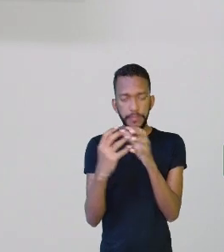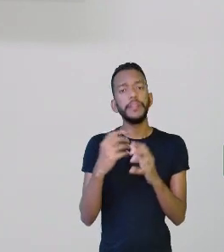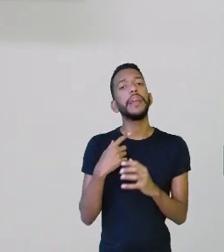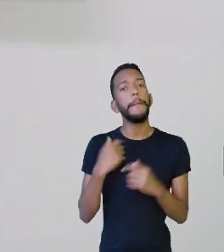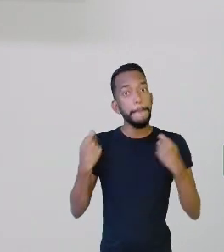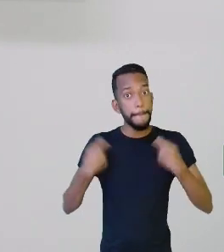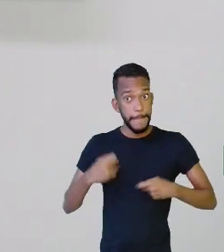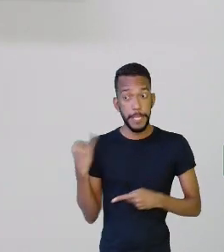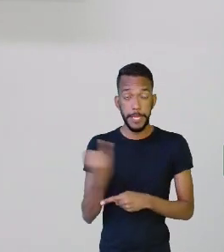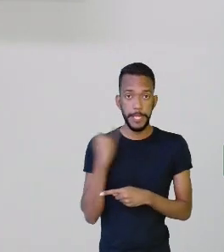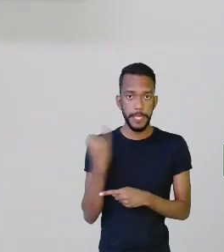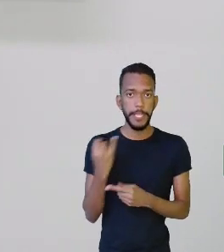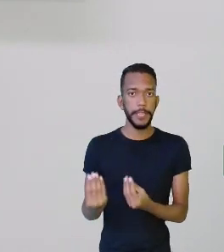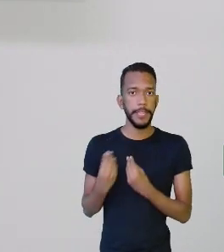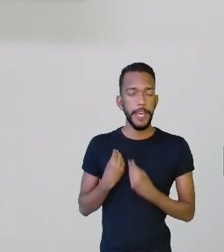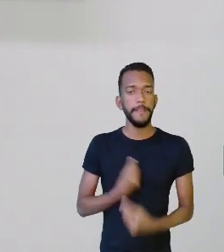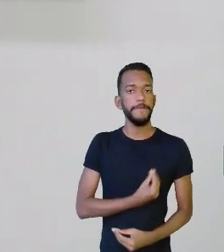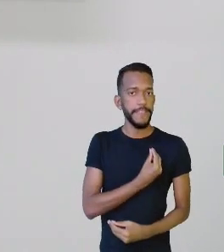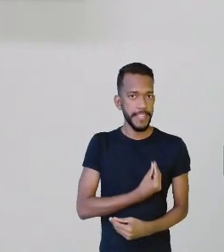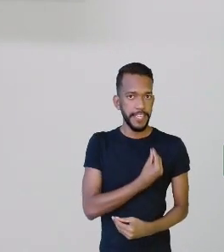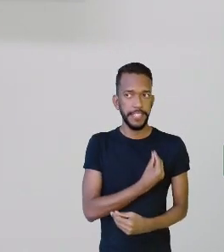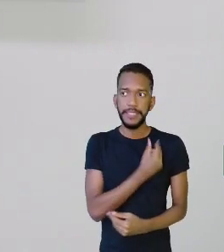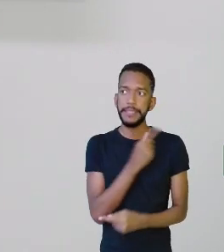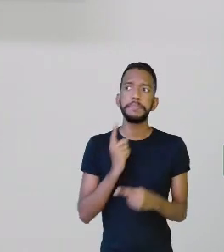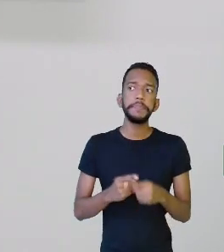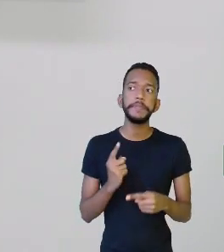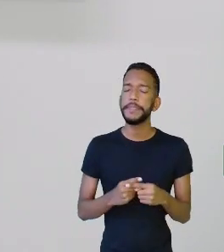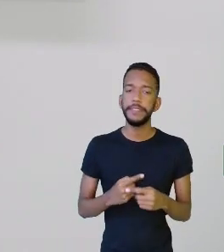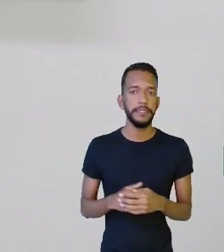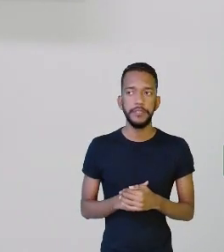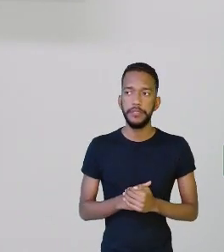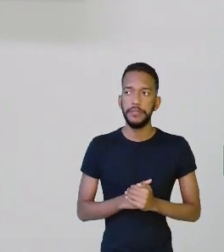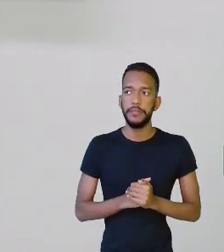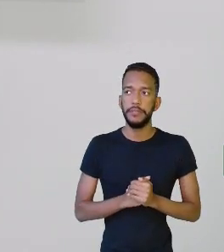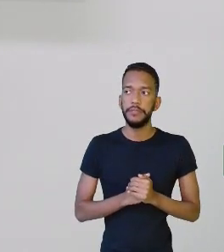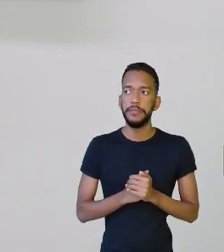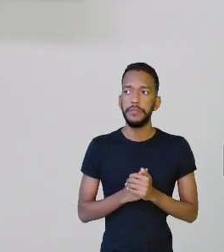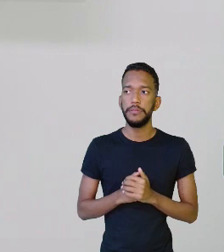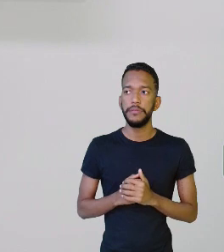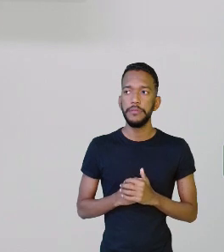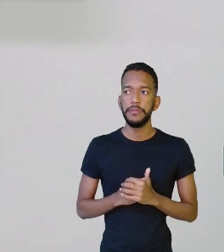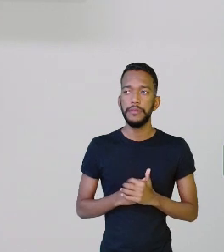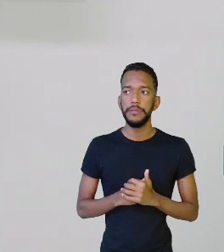que aconteça essa vida. E vocês vão ver por quê.